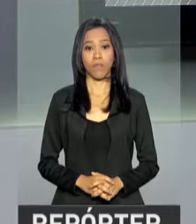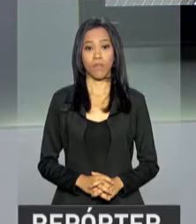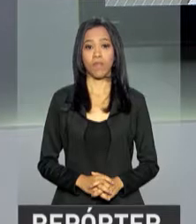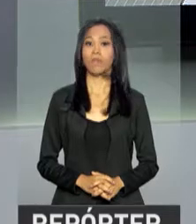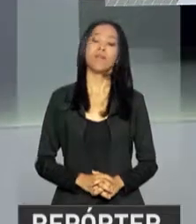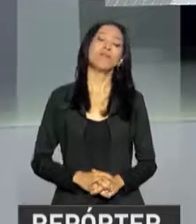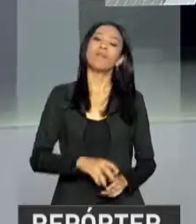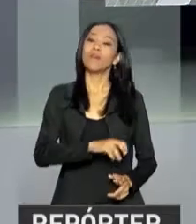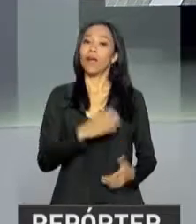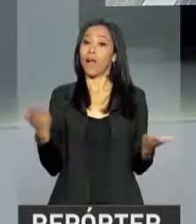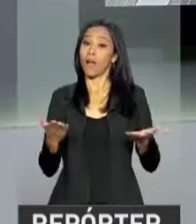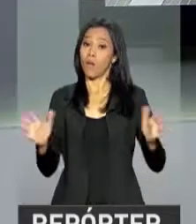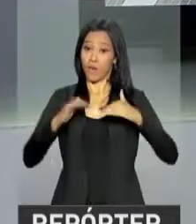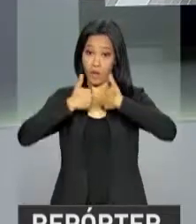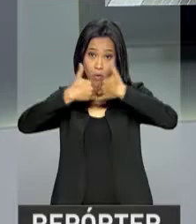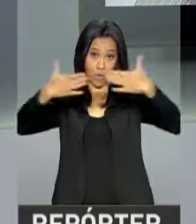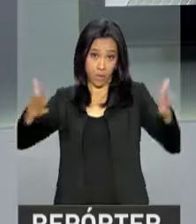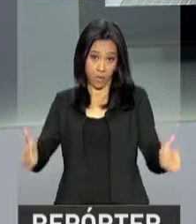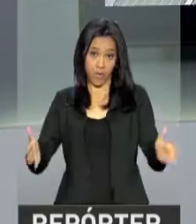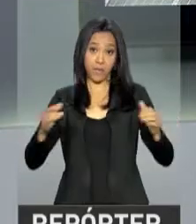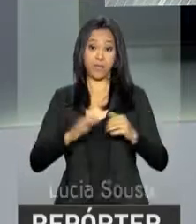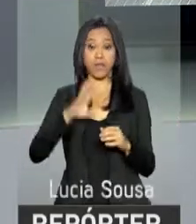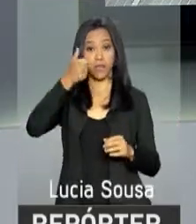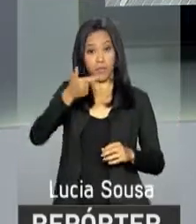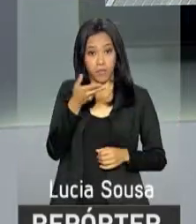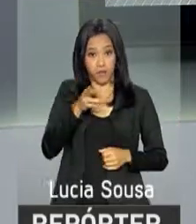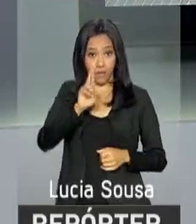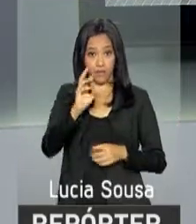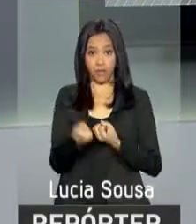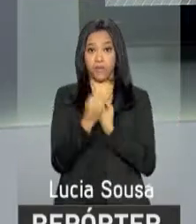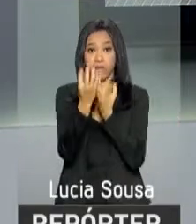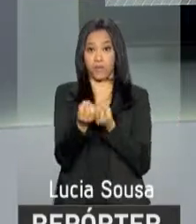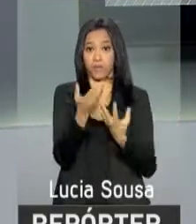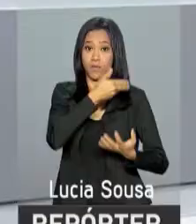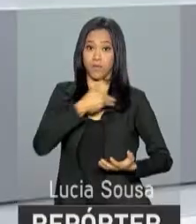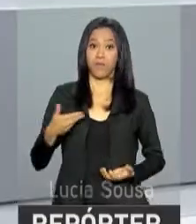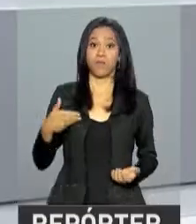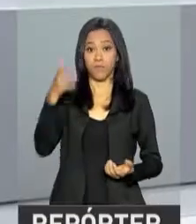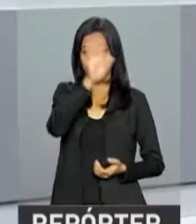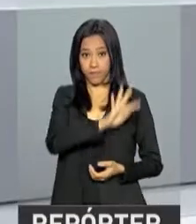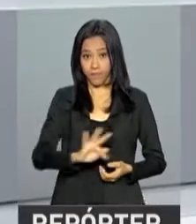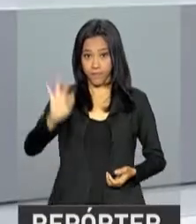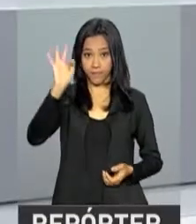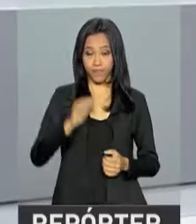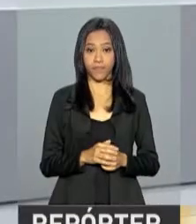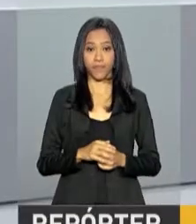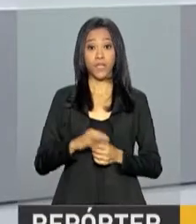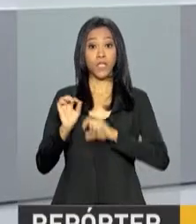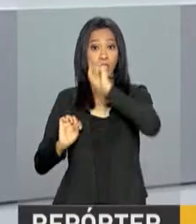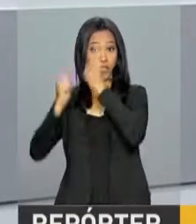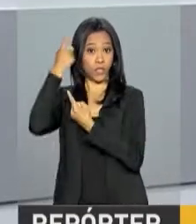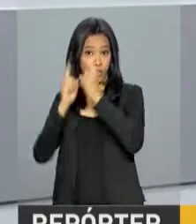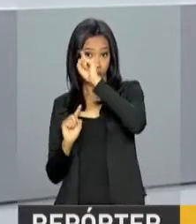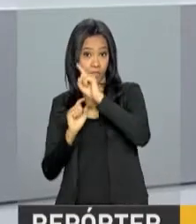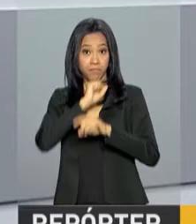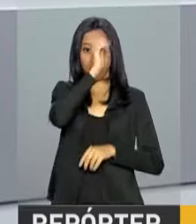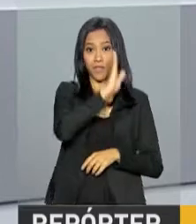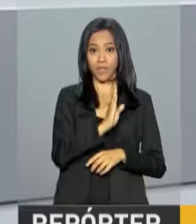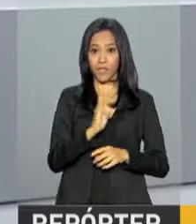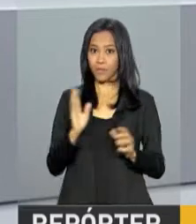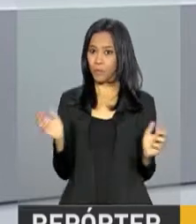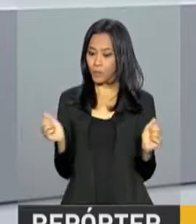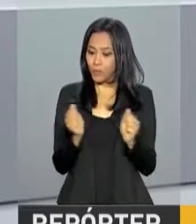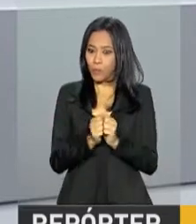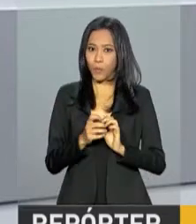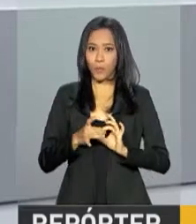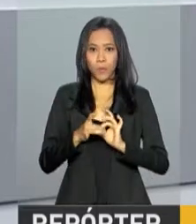olá começa agora o repórter nbr com as notícias do governo federal chile e brasil juntos nesta